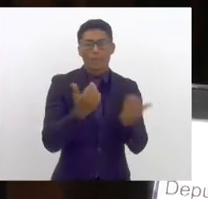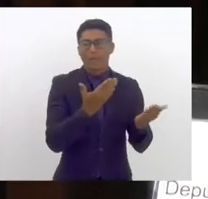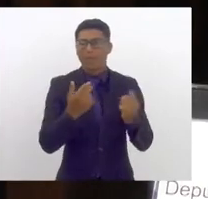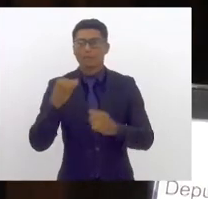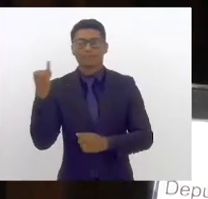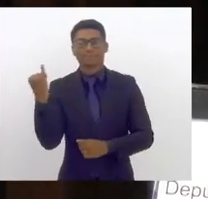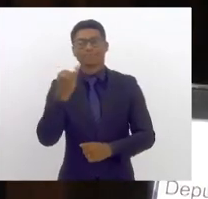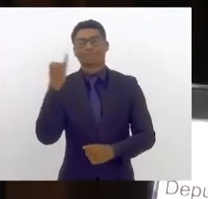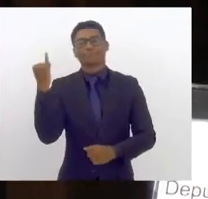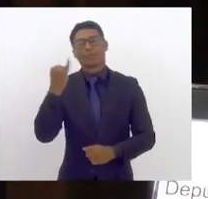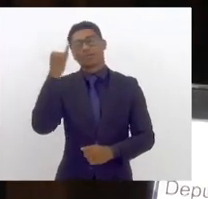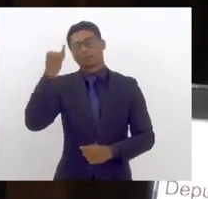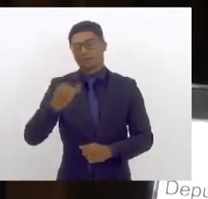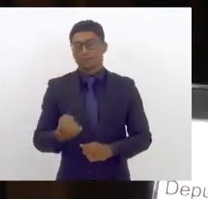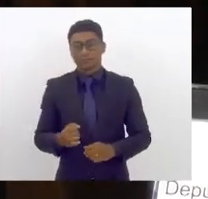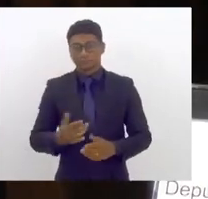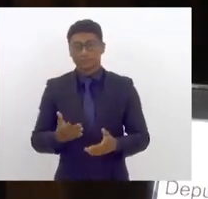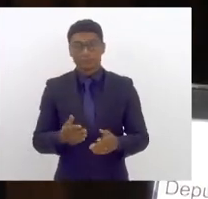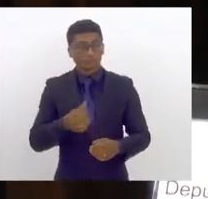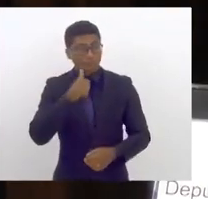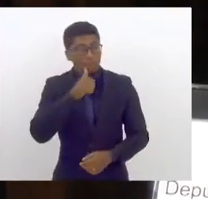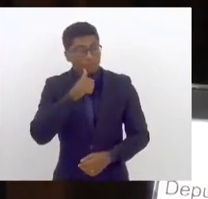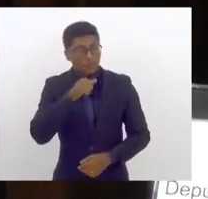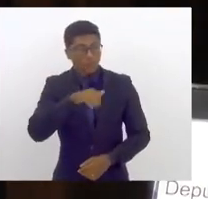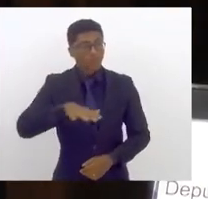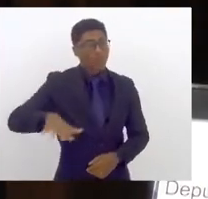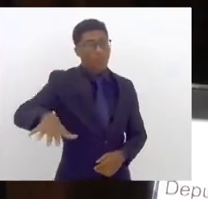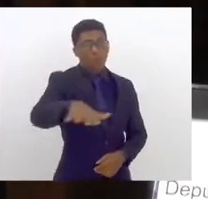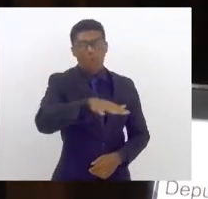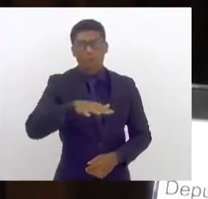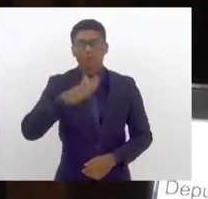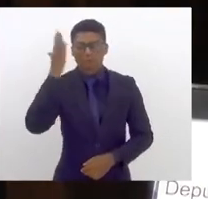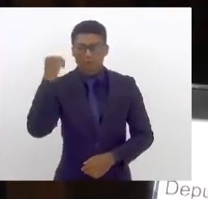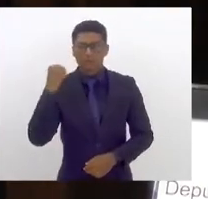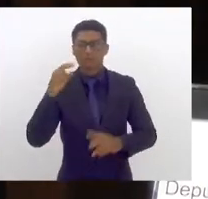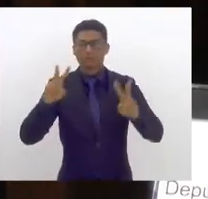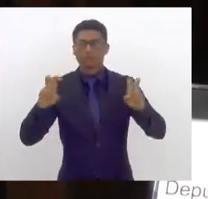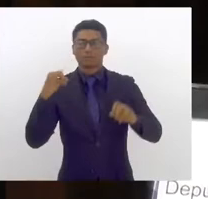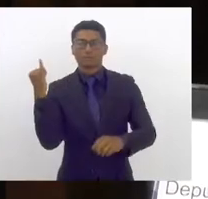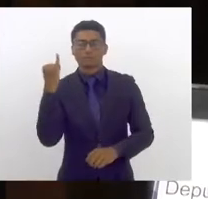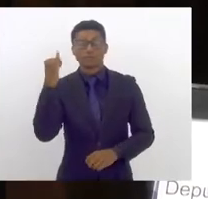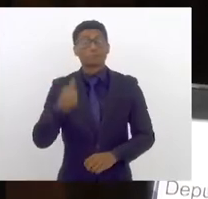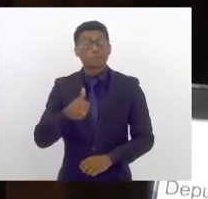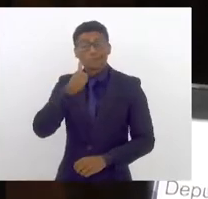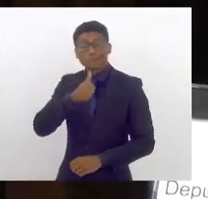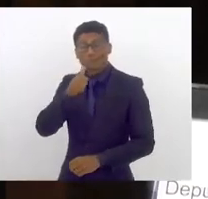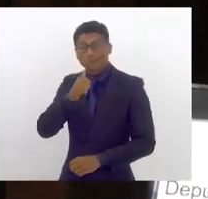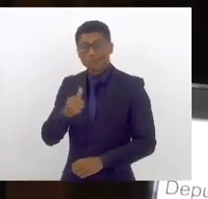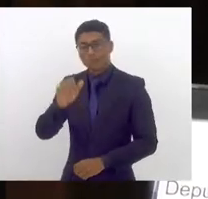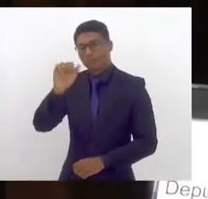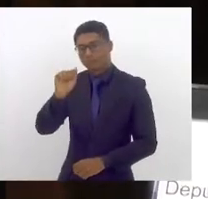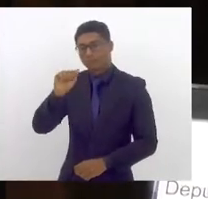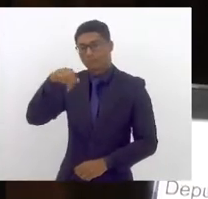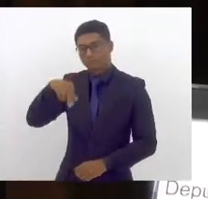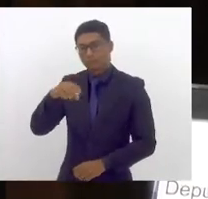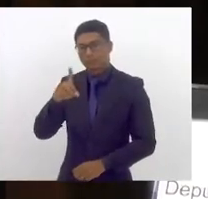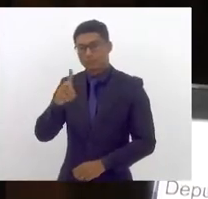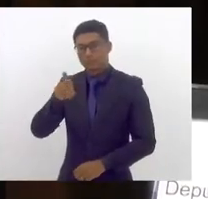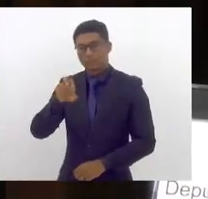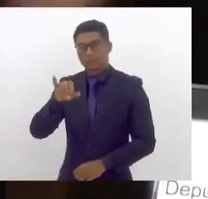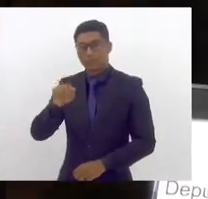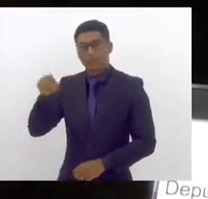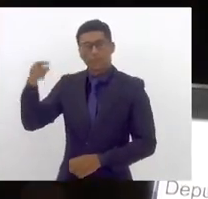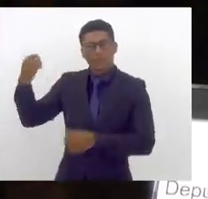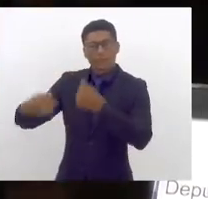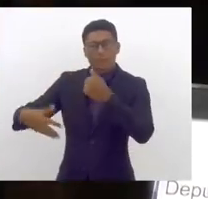relevância para nossa população feminina o discurso da Andreia nos toca né